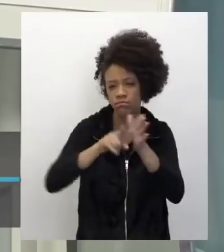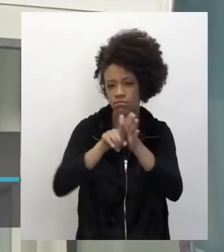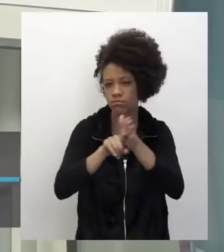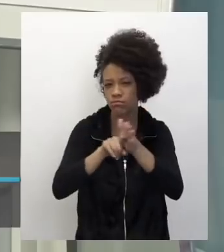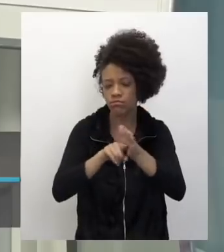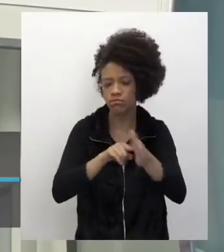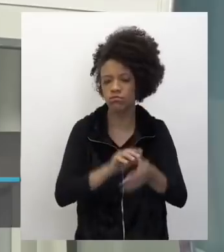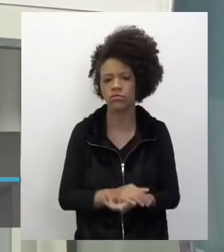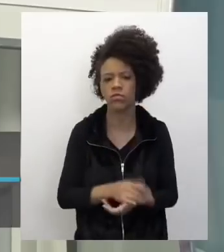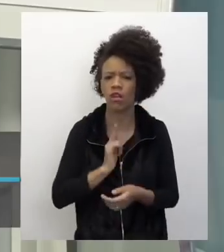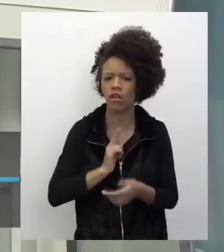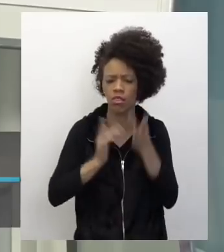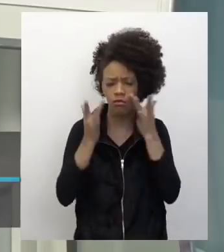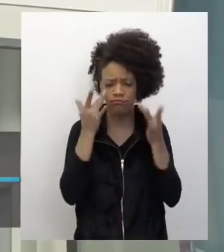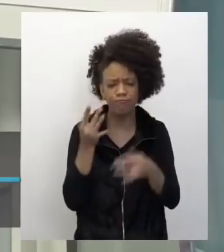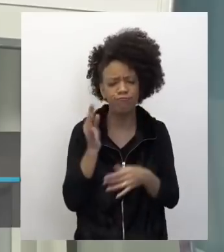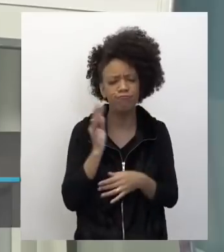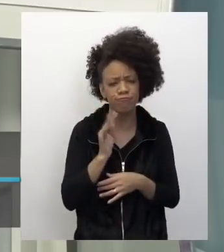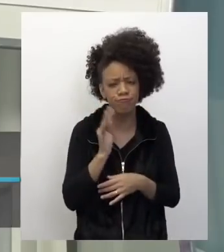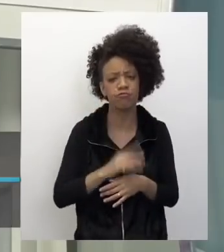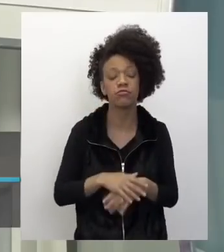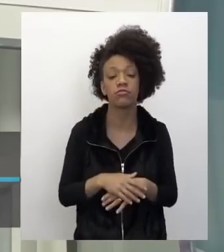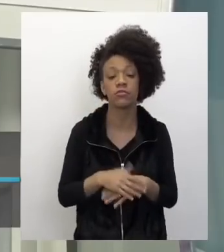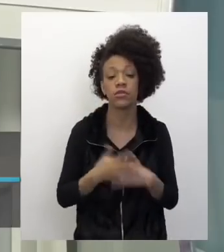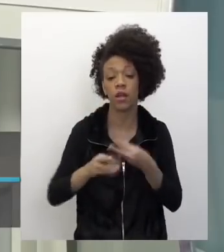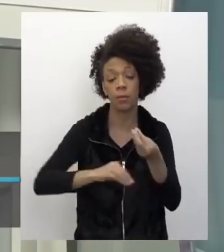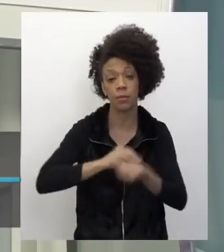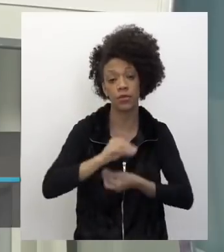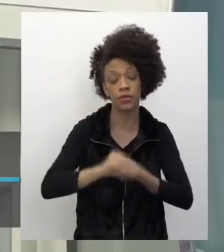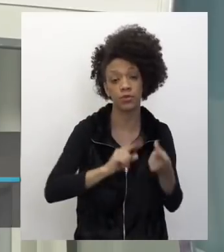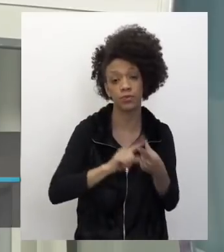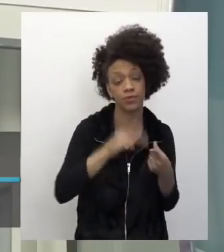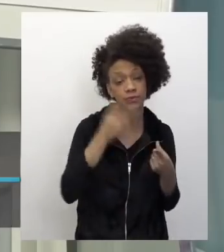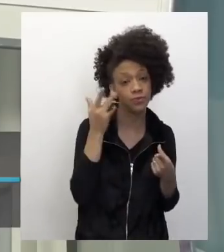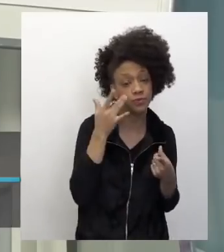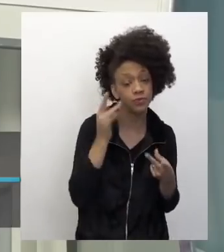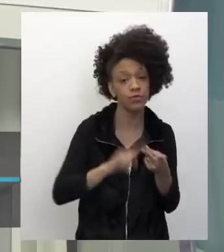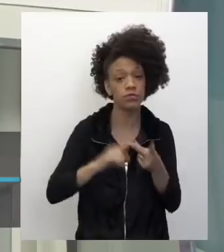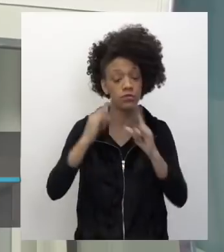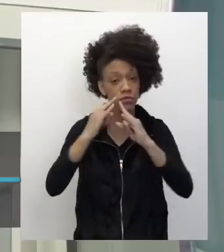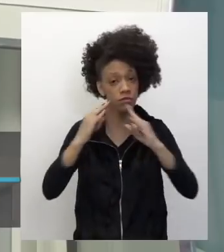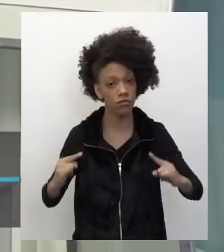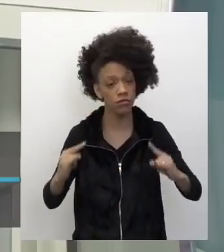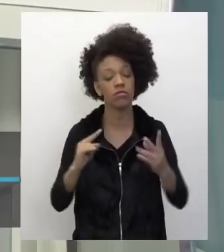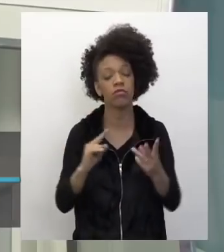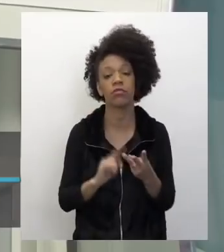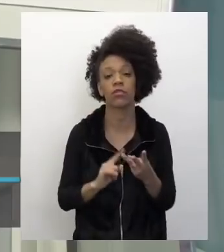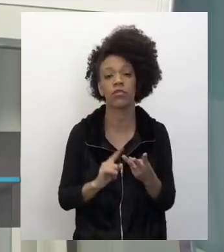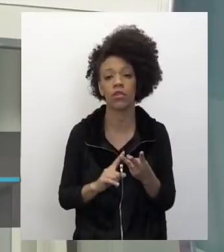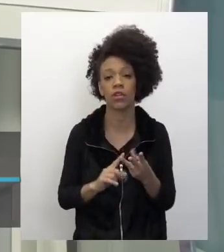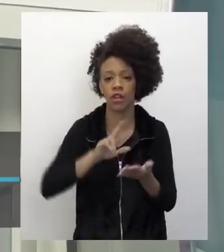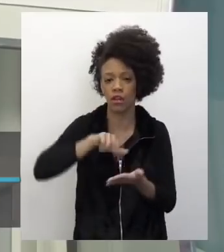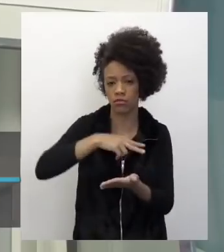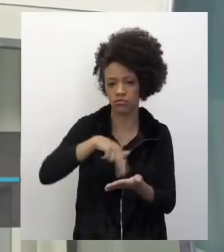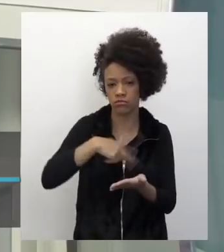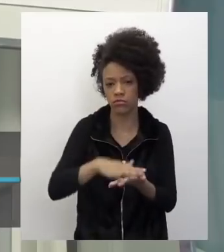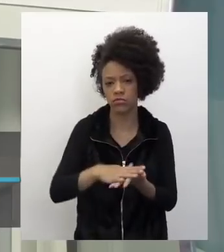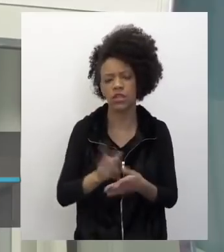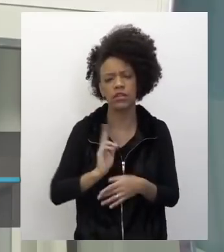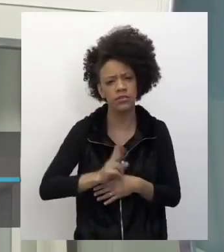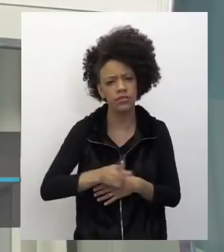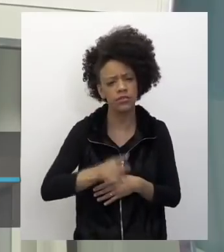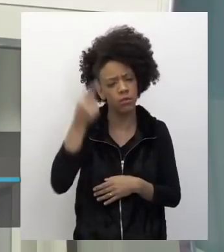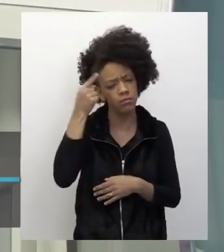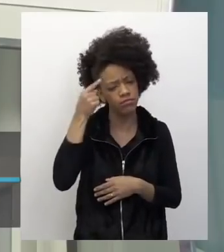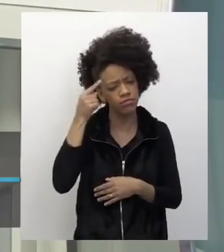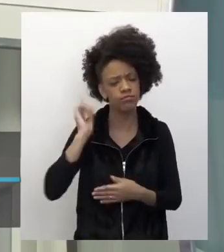peças muito bacanas deles. E eles misturam teatro com o circo, sempre pensando nas questões contemporâneas do dia a dia que